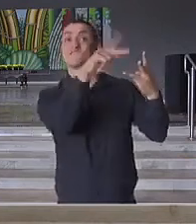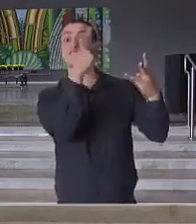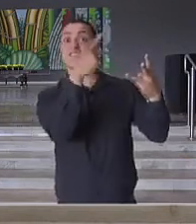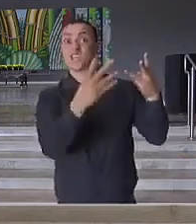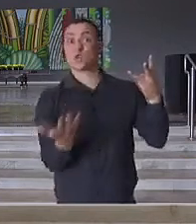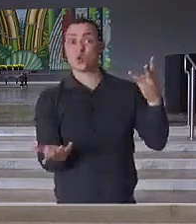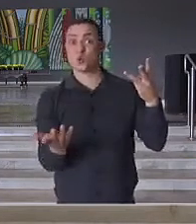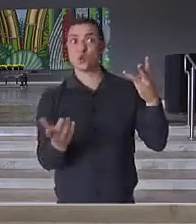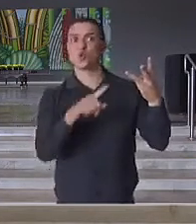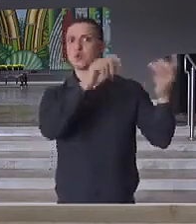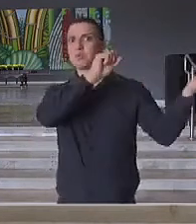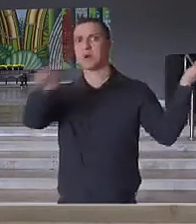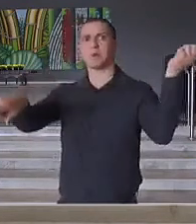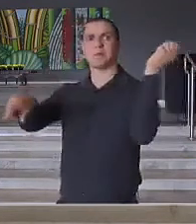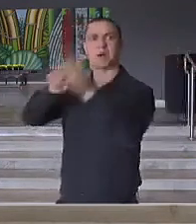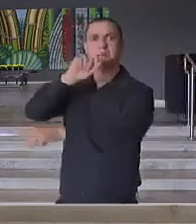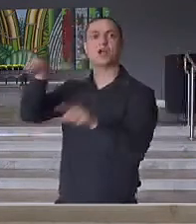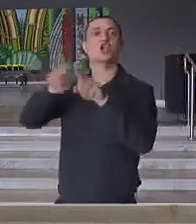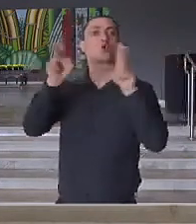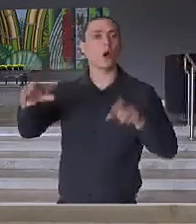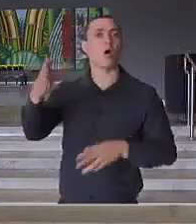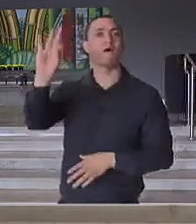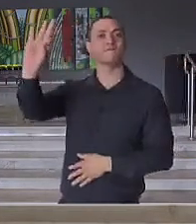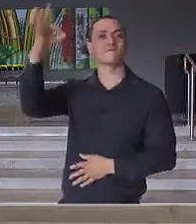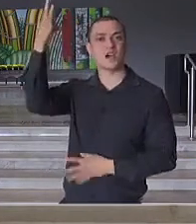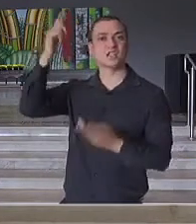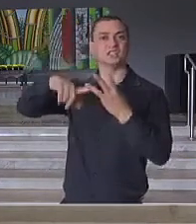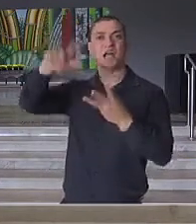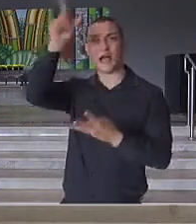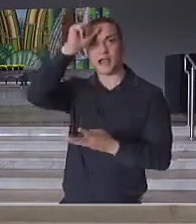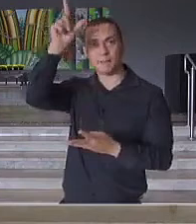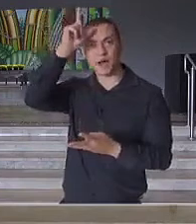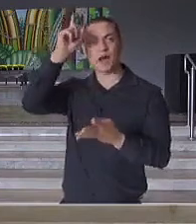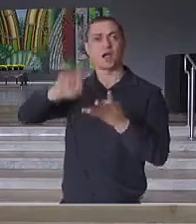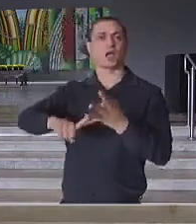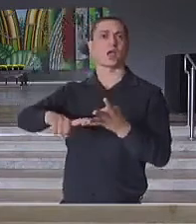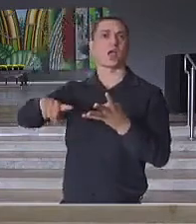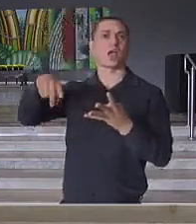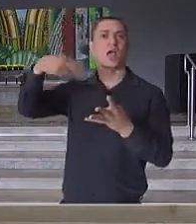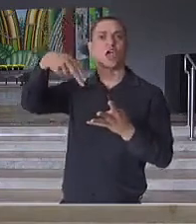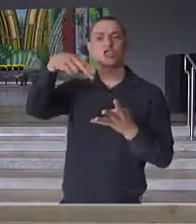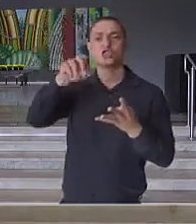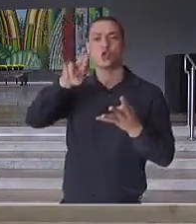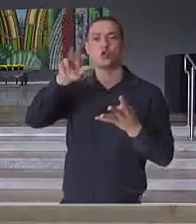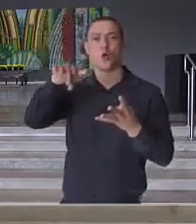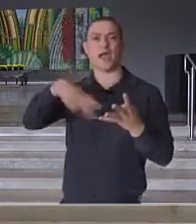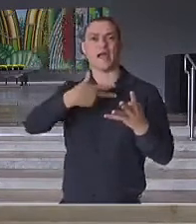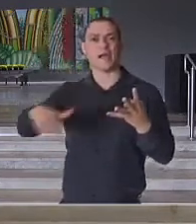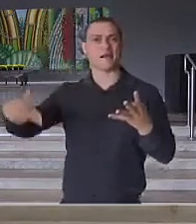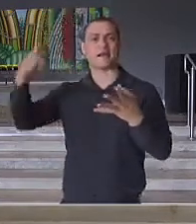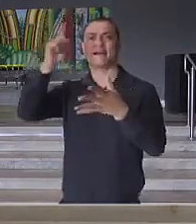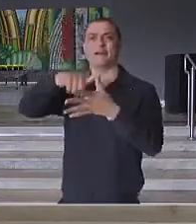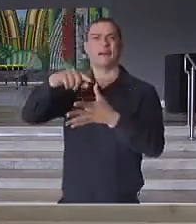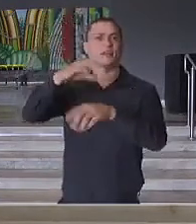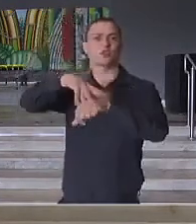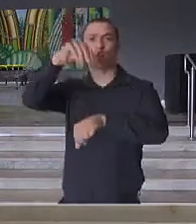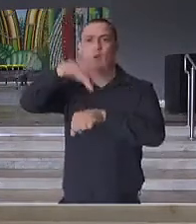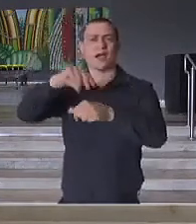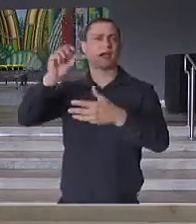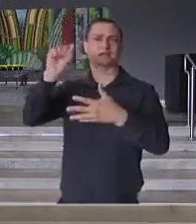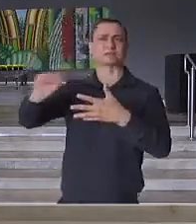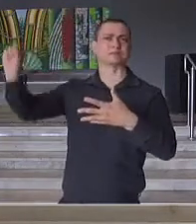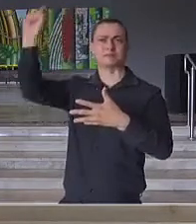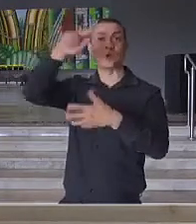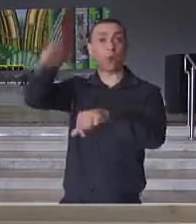da República, como agrediu a França, como agrediu a Alemanha, como agrediu a Noruega, a Suécia, a Dinamarca, os países nórdicos